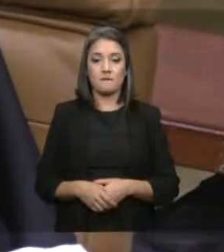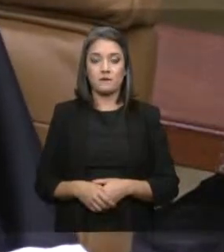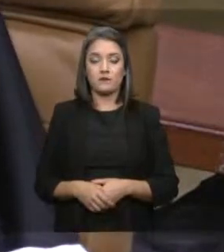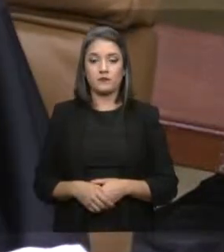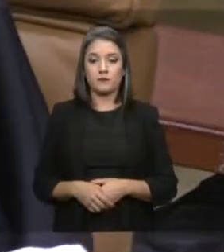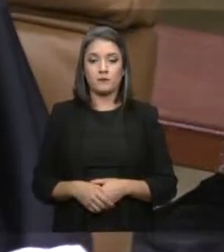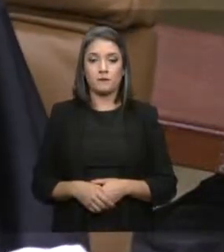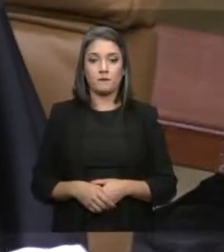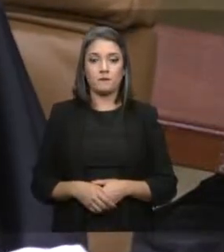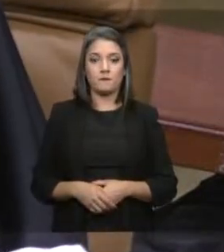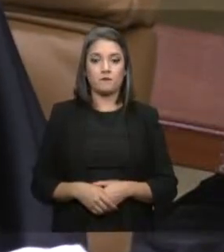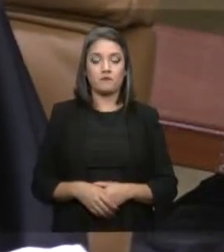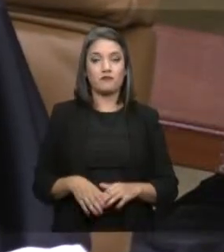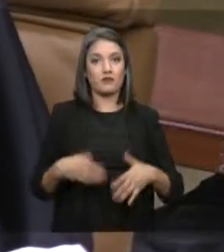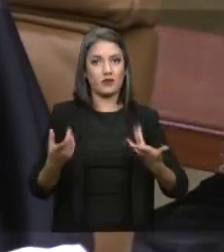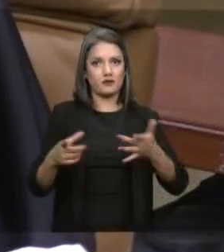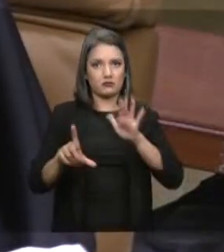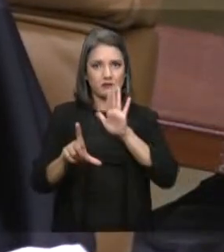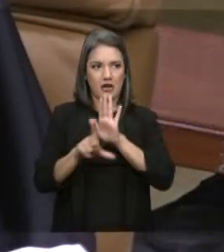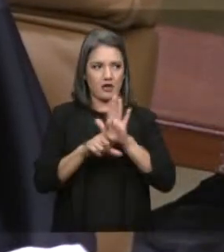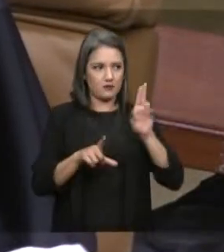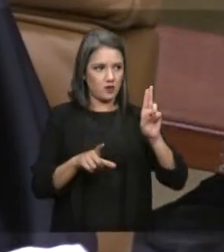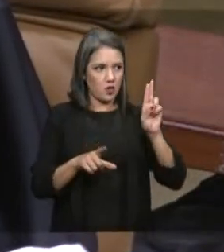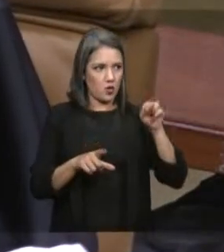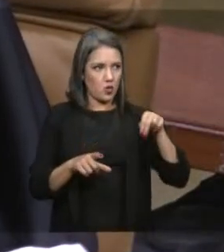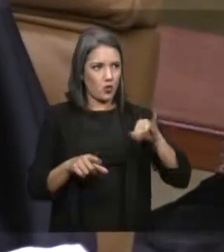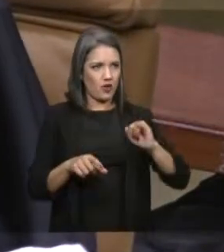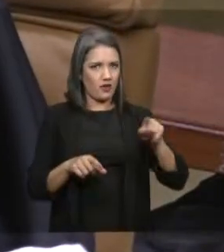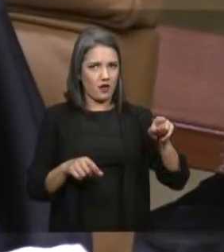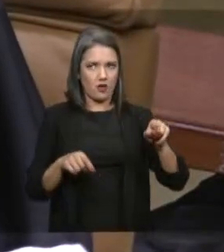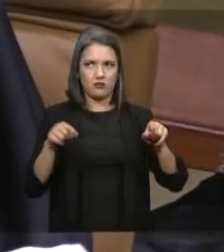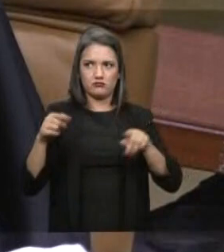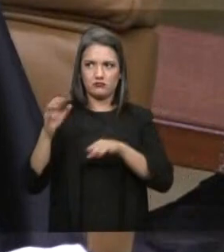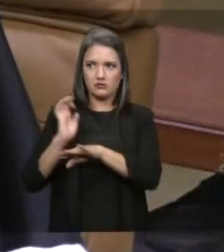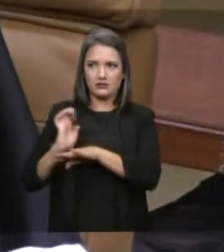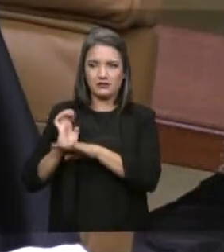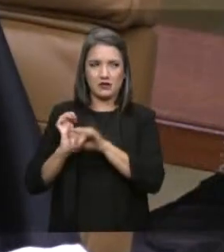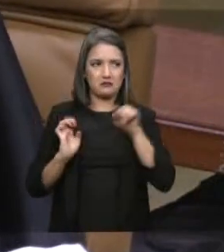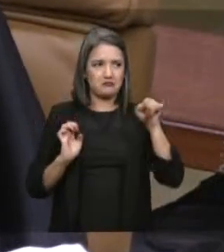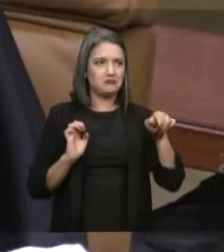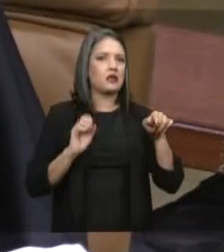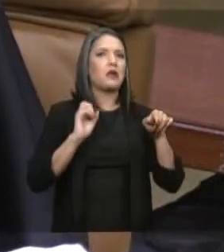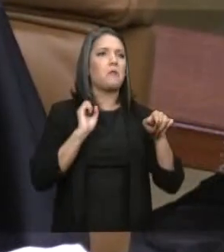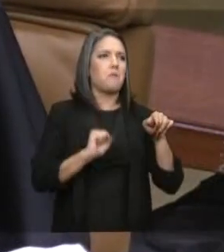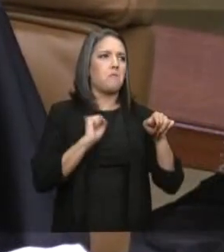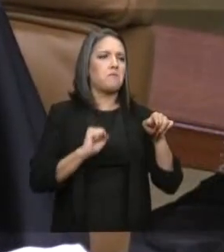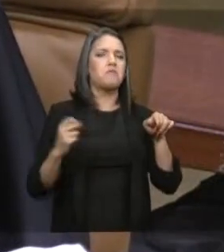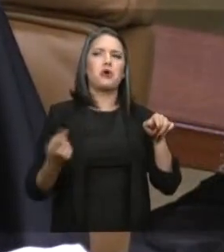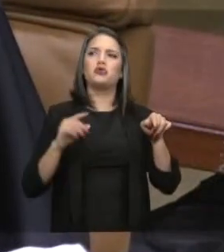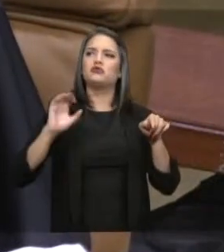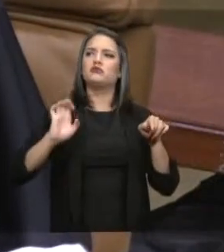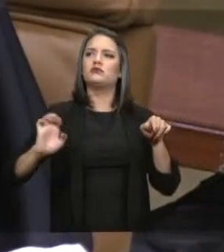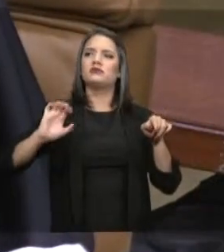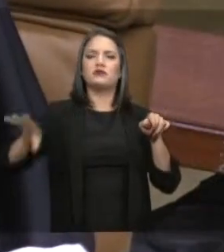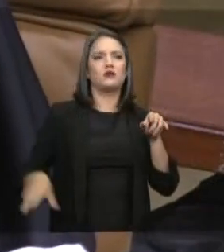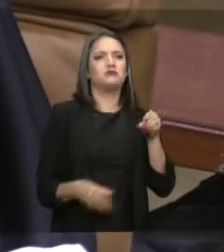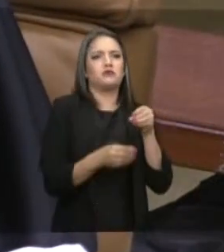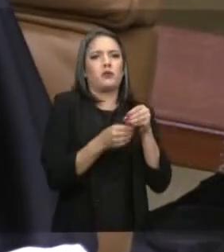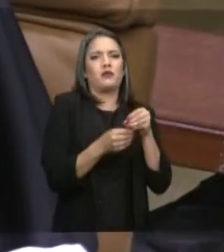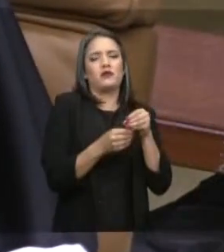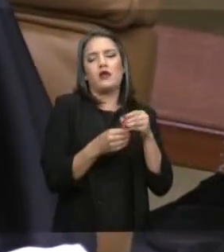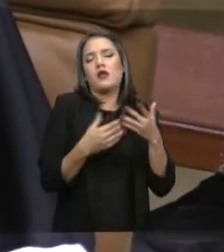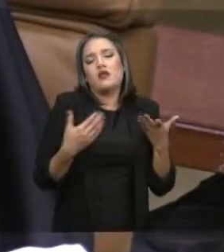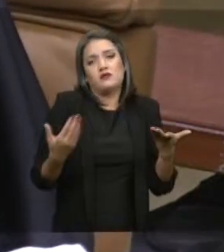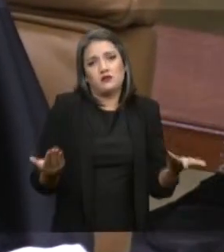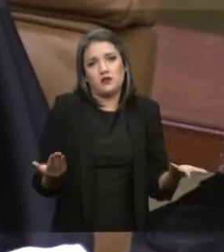oferece Esta possibilidade complementação parece-me ser possível afastar